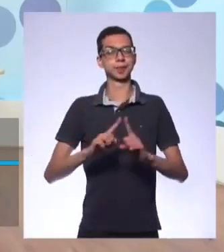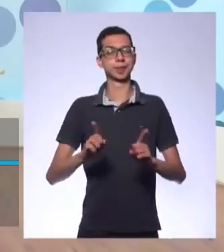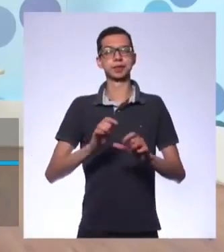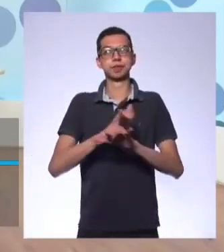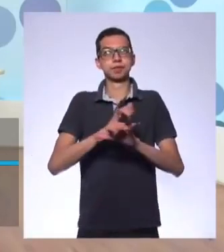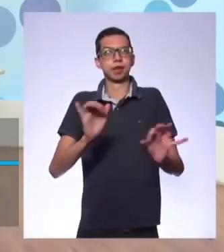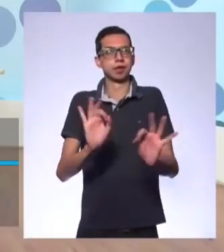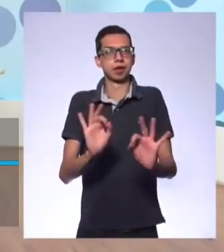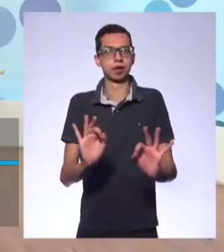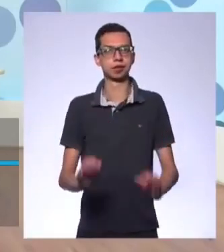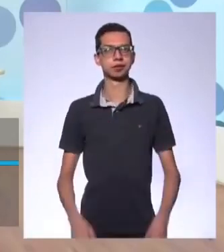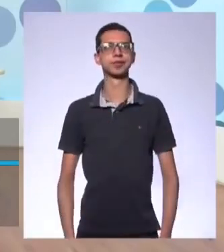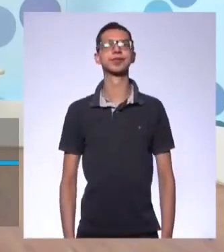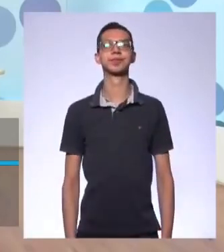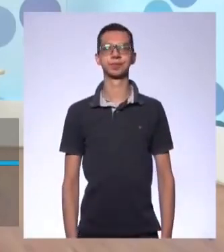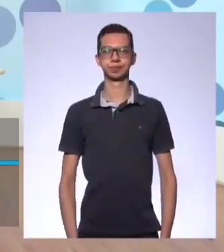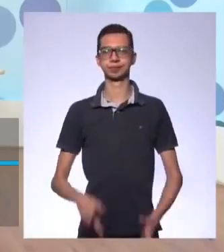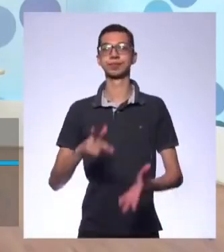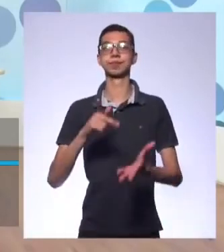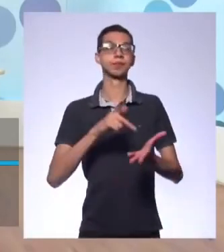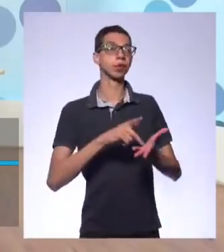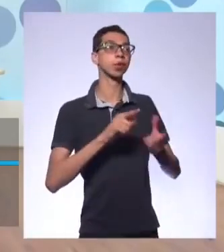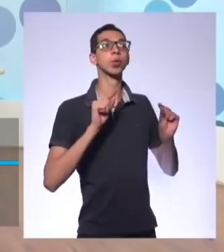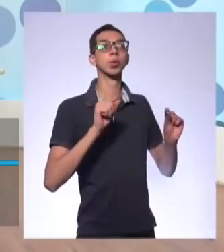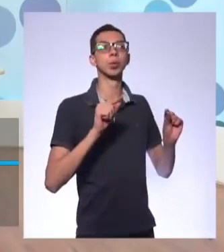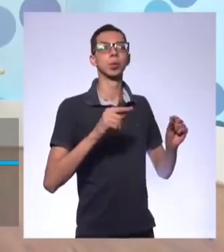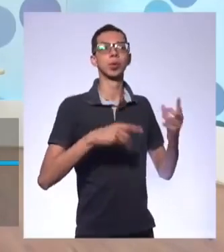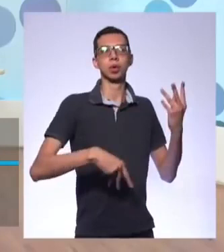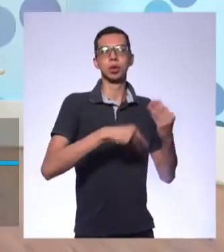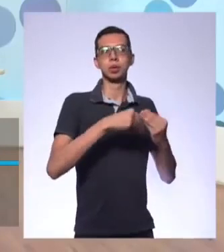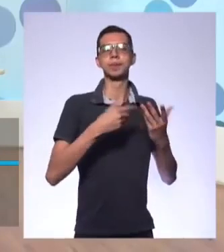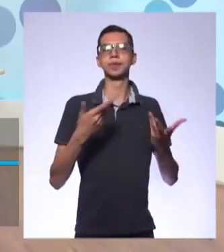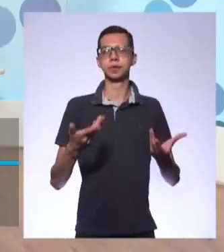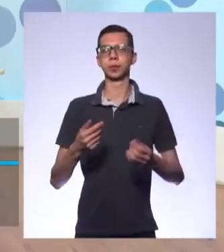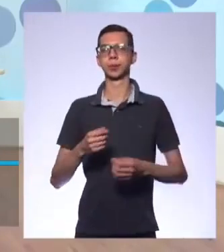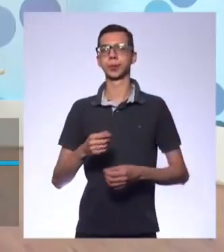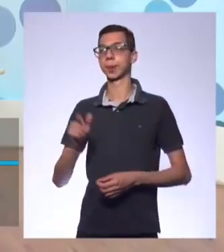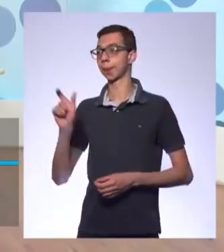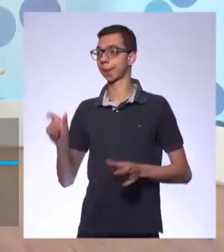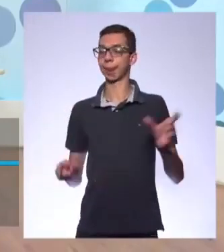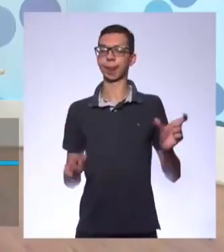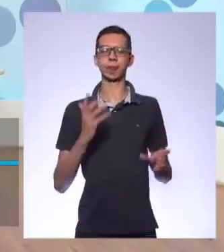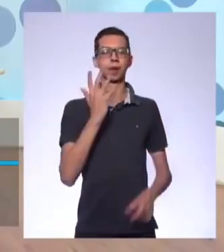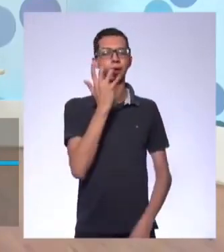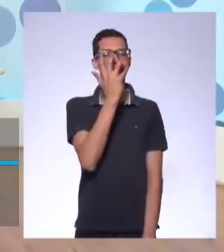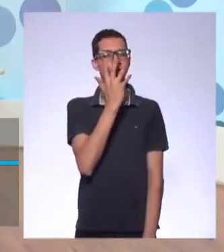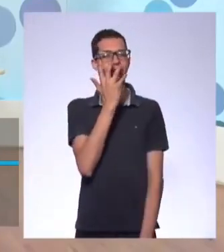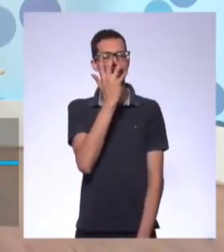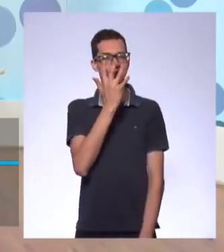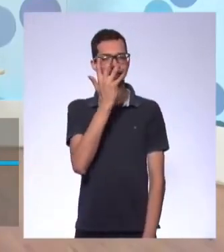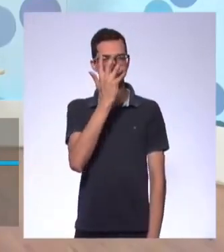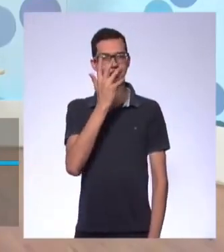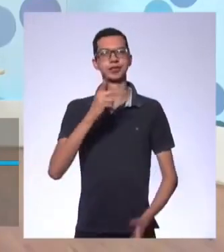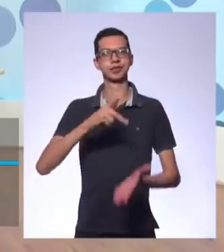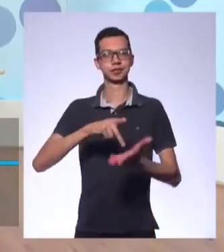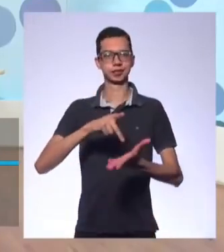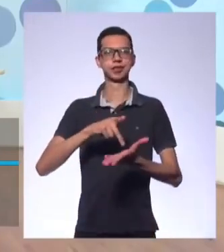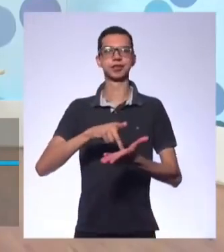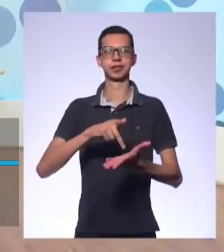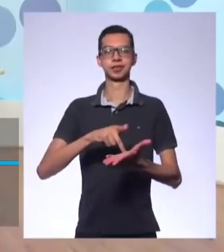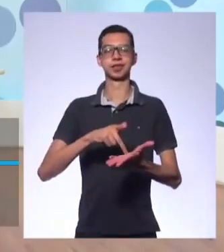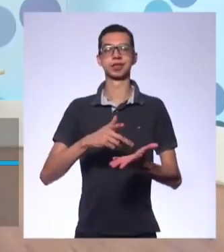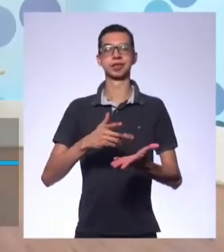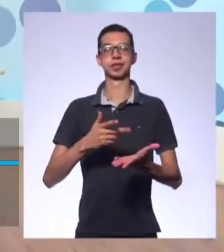E aí? E aí eles pegam, já se apaixonam, né? E aí essa história parece que acontece em 5 dias, né? Como o Karnal mesmo fala, né?